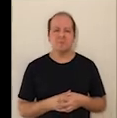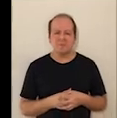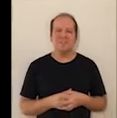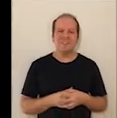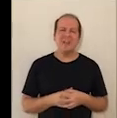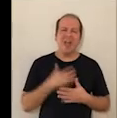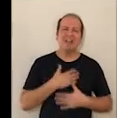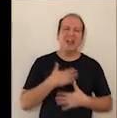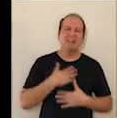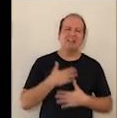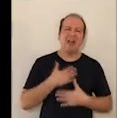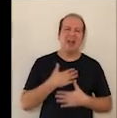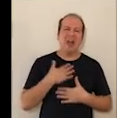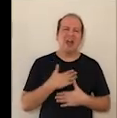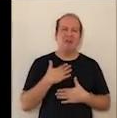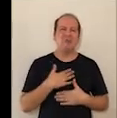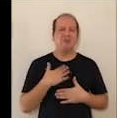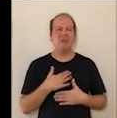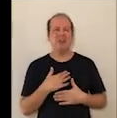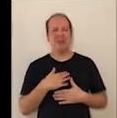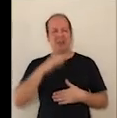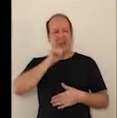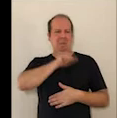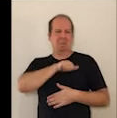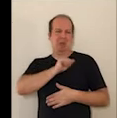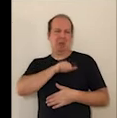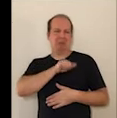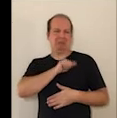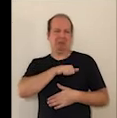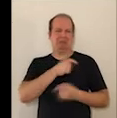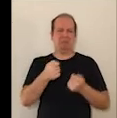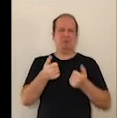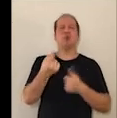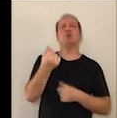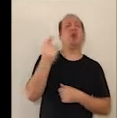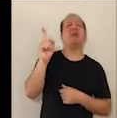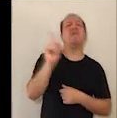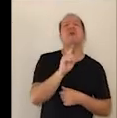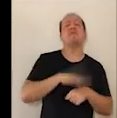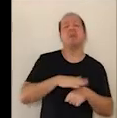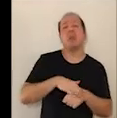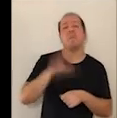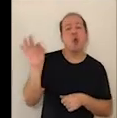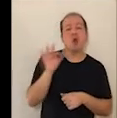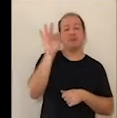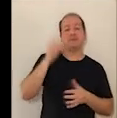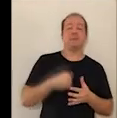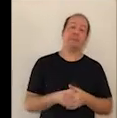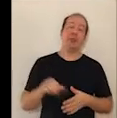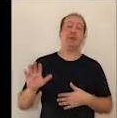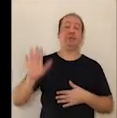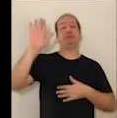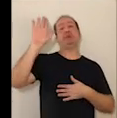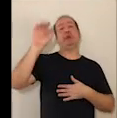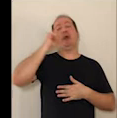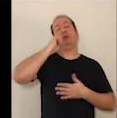Indivíduo desagradável. Muita maldade e pouco dinheiro. O que ele veio fazer aqui, mosca?